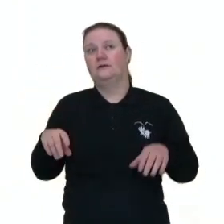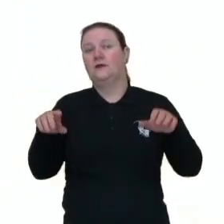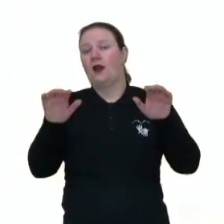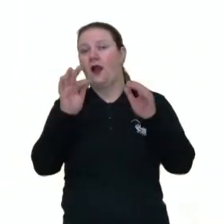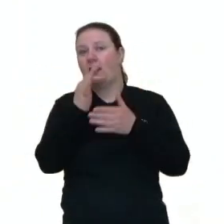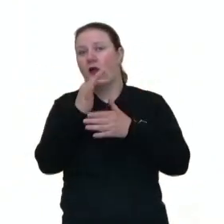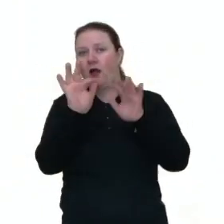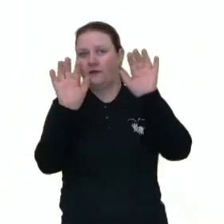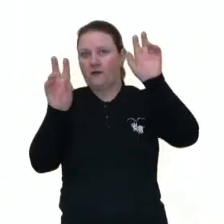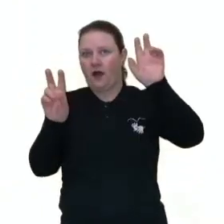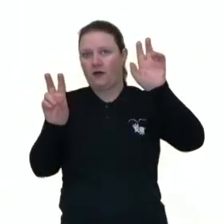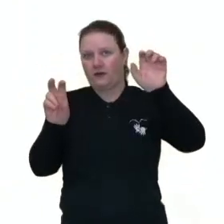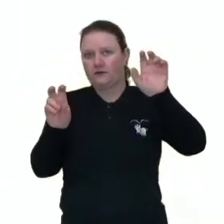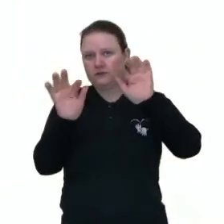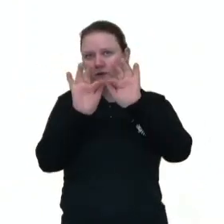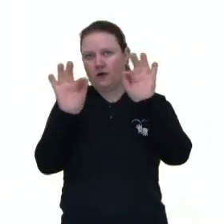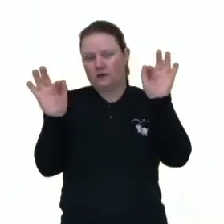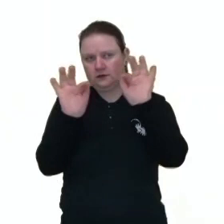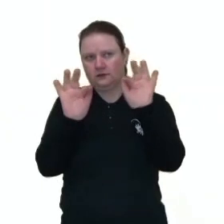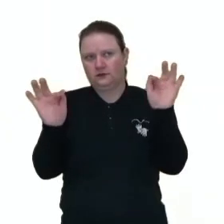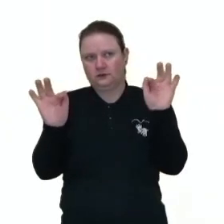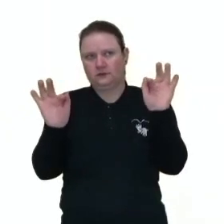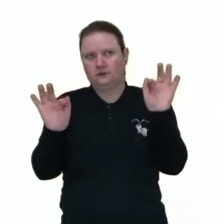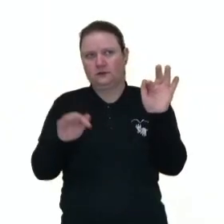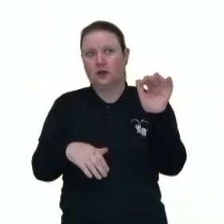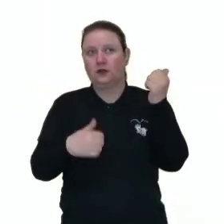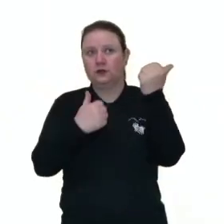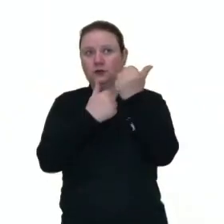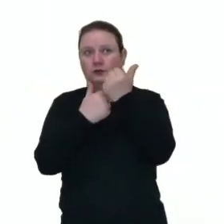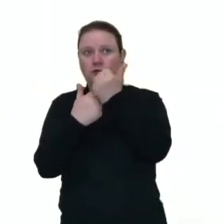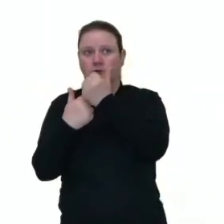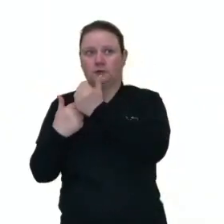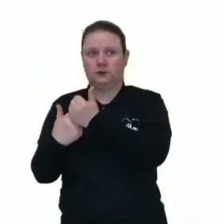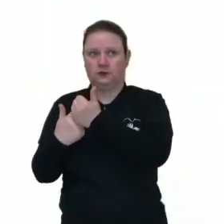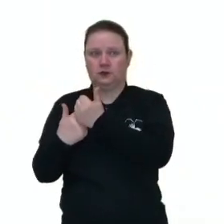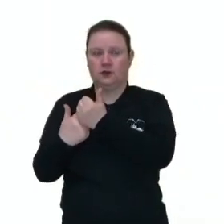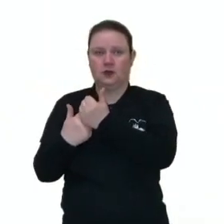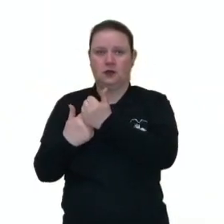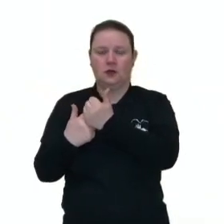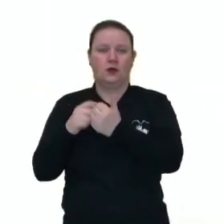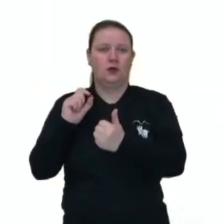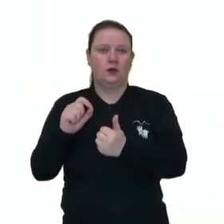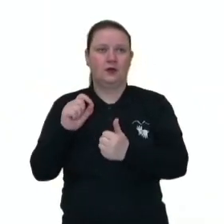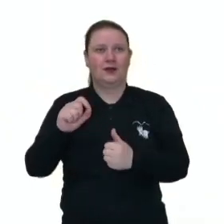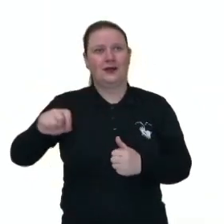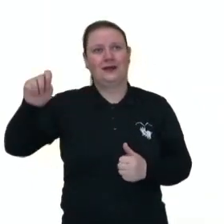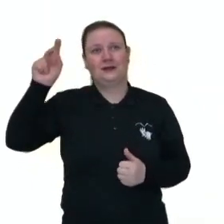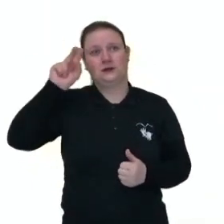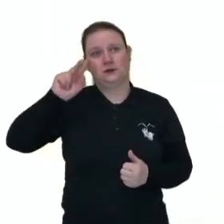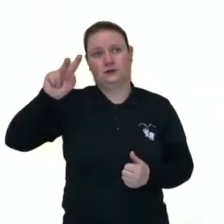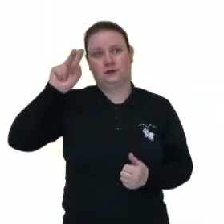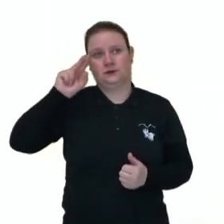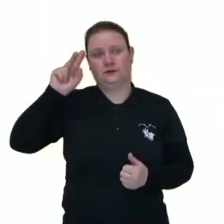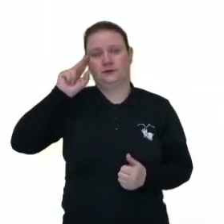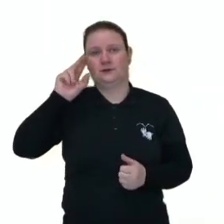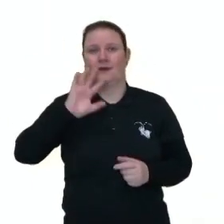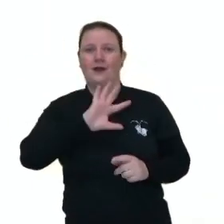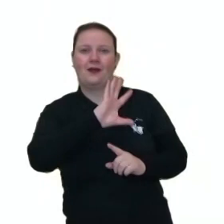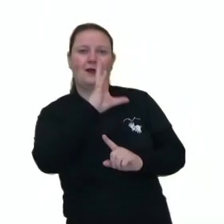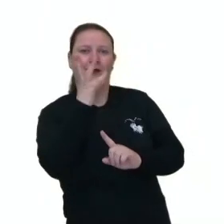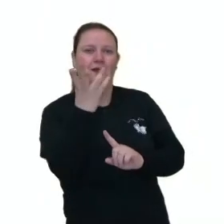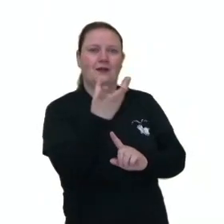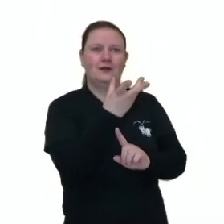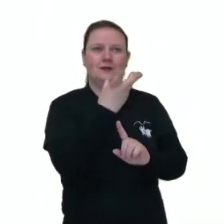letra A, então era para escrever, né, substituindo então pela palavra histórias. Então, fica lá.